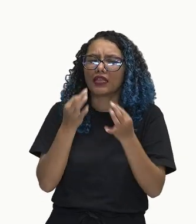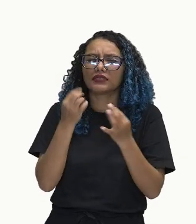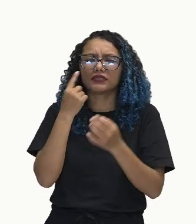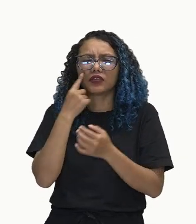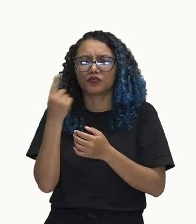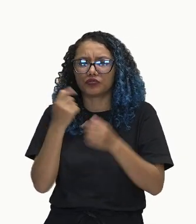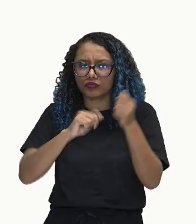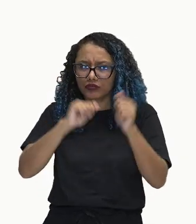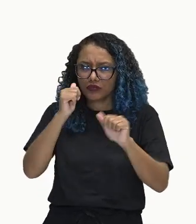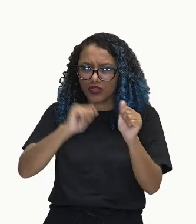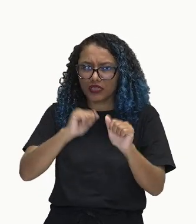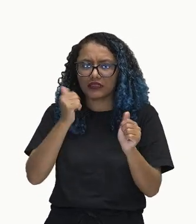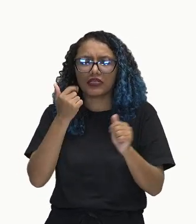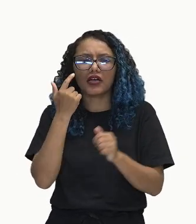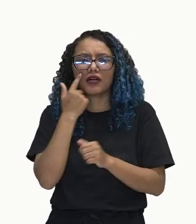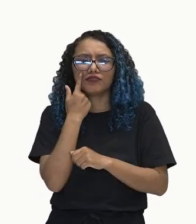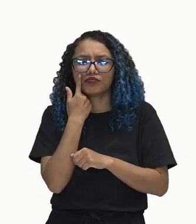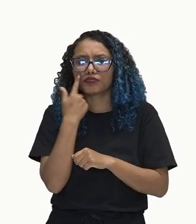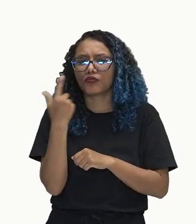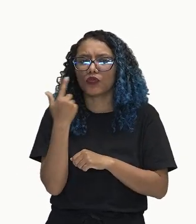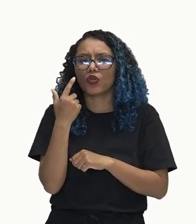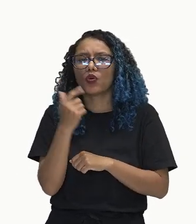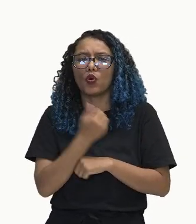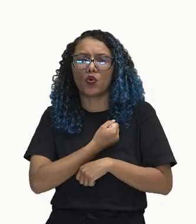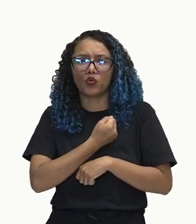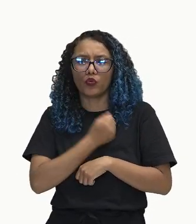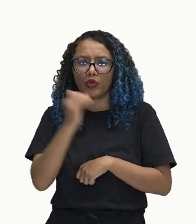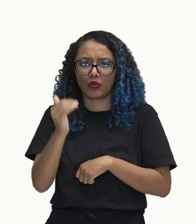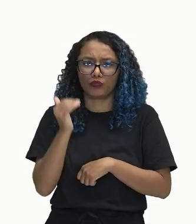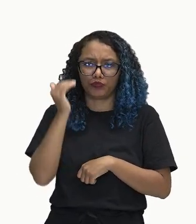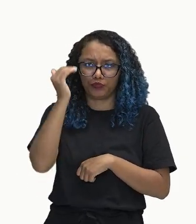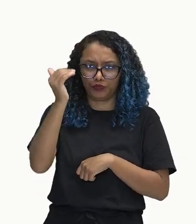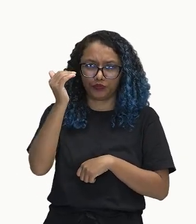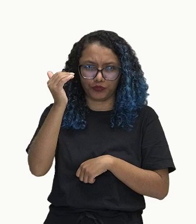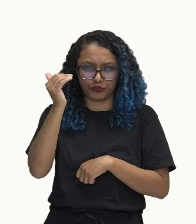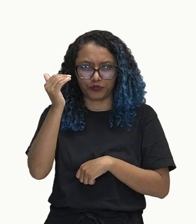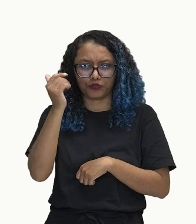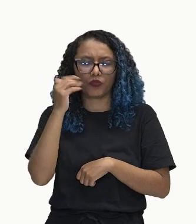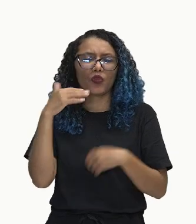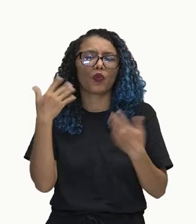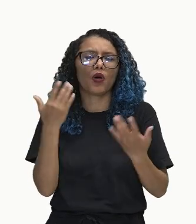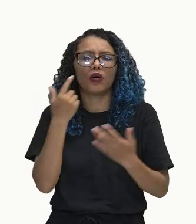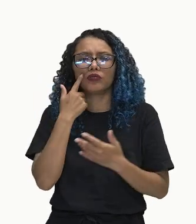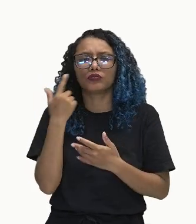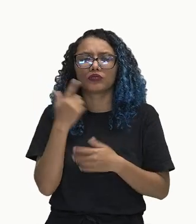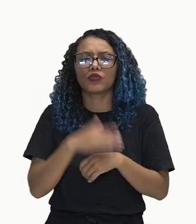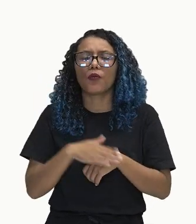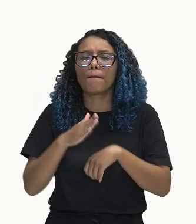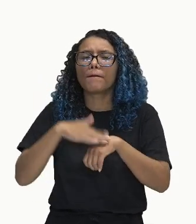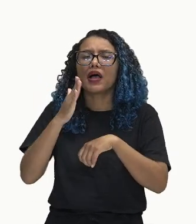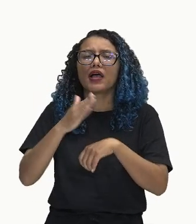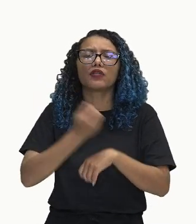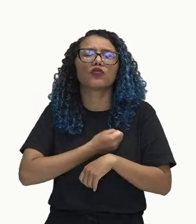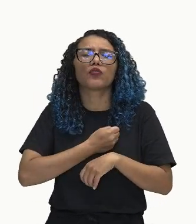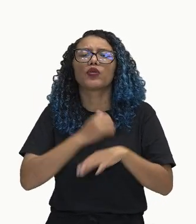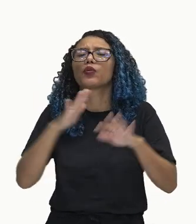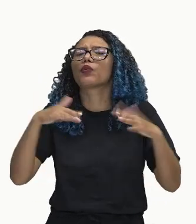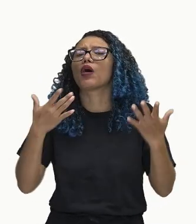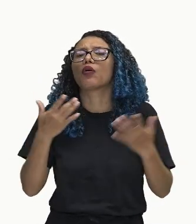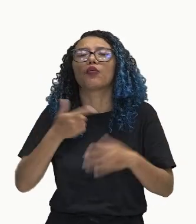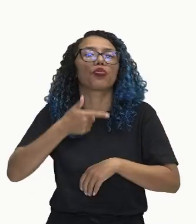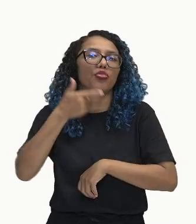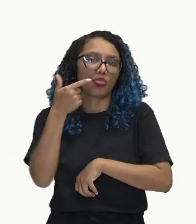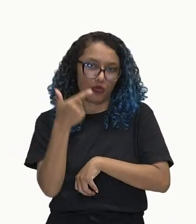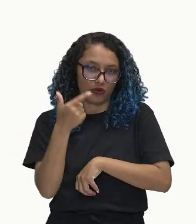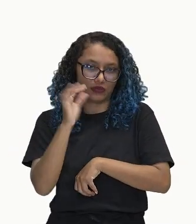expoente 2 e expoente 1, logicamente, o maior deles é o expoente 2, ou seja,